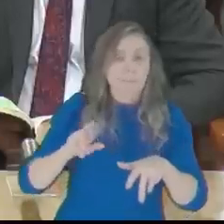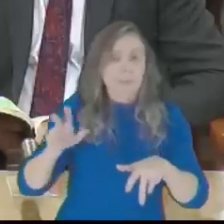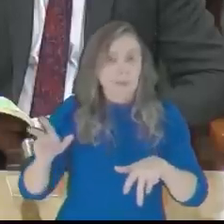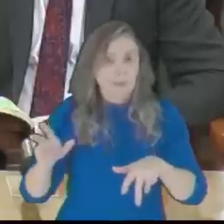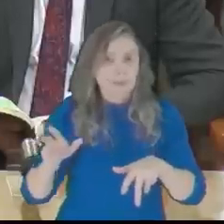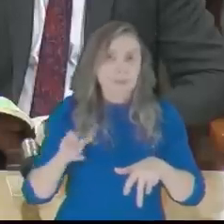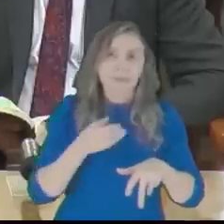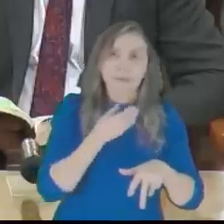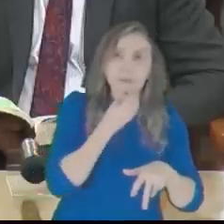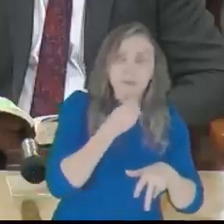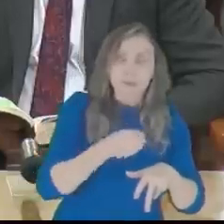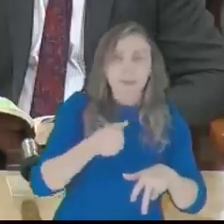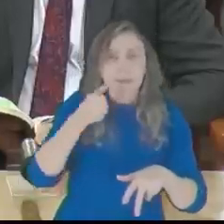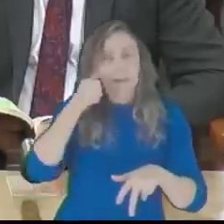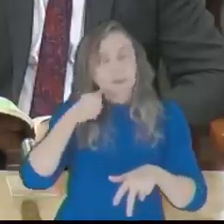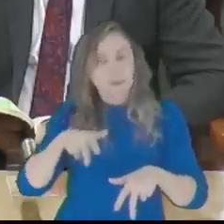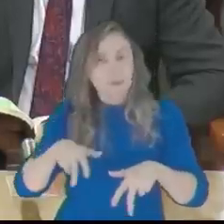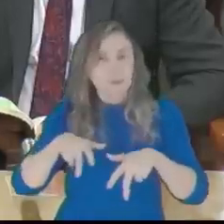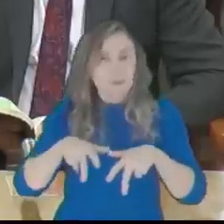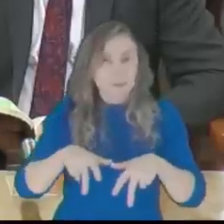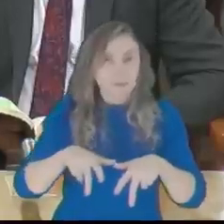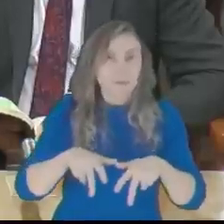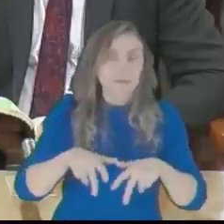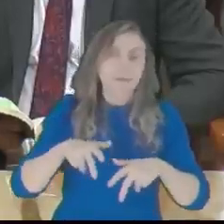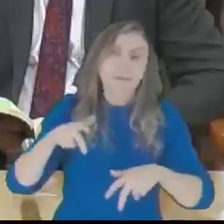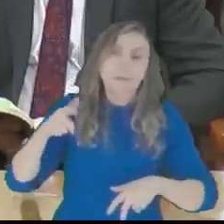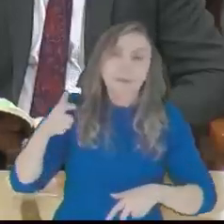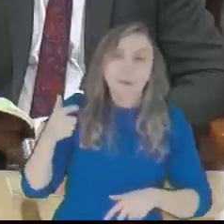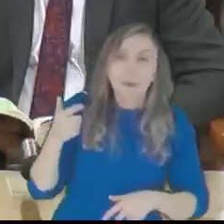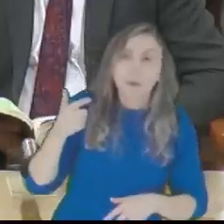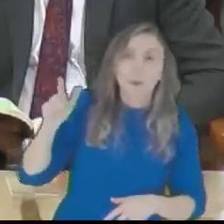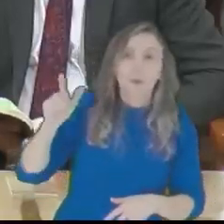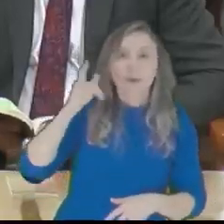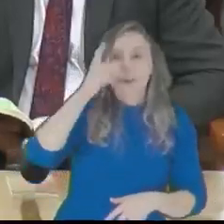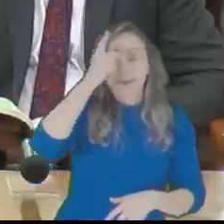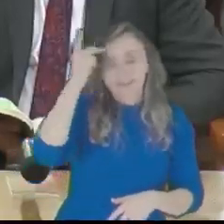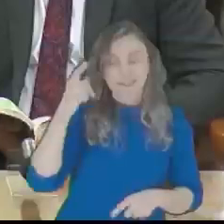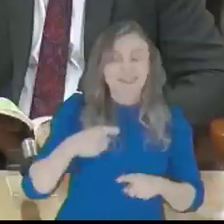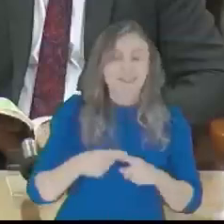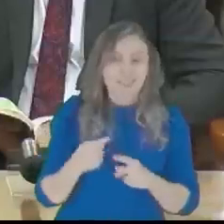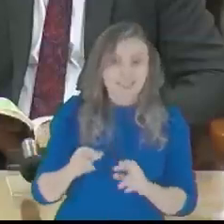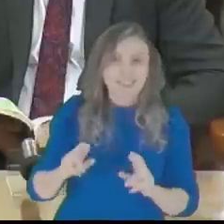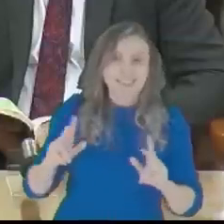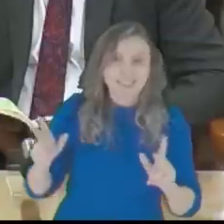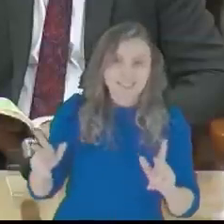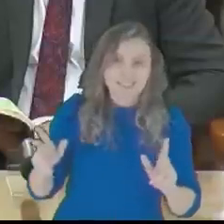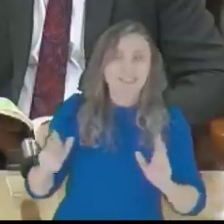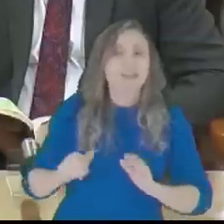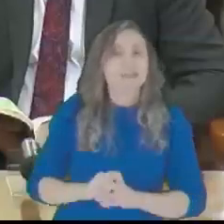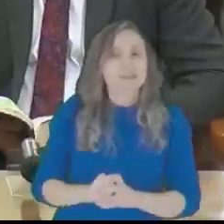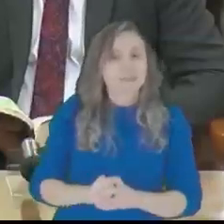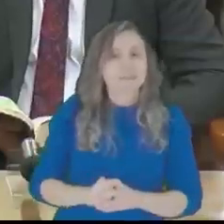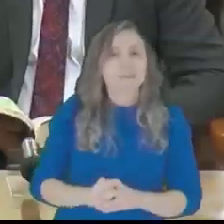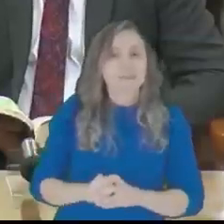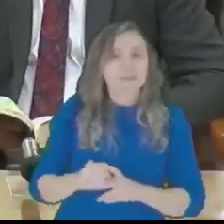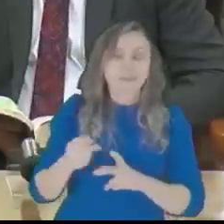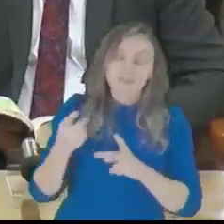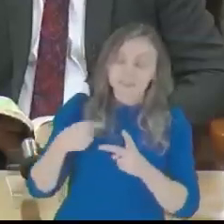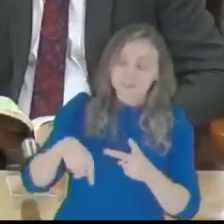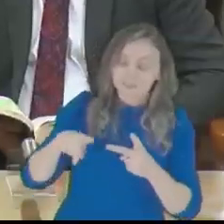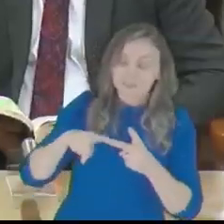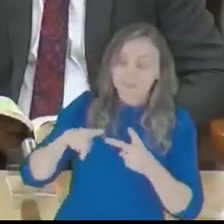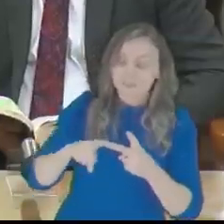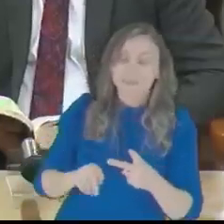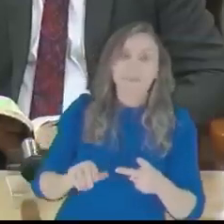Hétero quer dizer é outra pessoa, mas é uma outra pessoa diferente. No grego não está hétero consolador, está